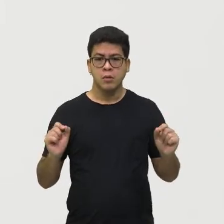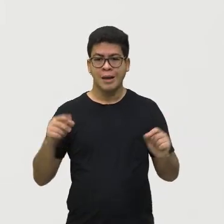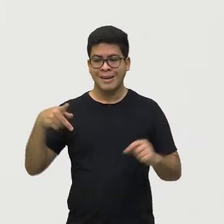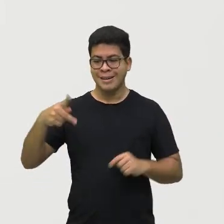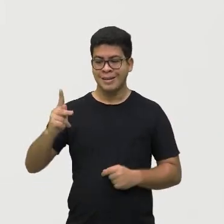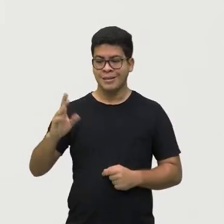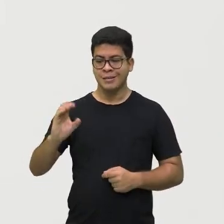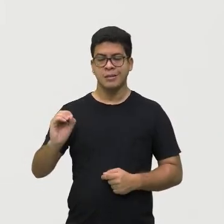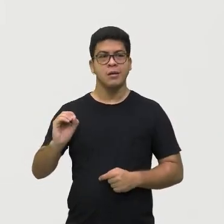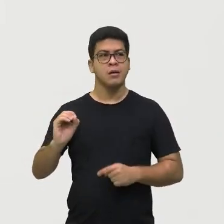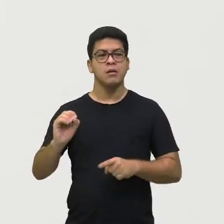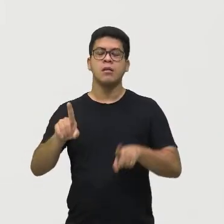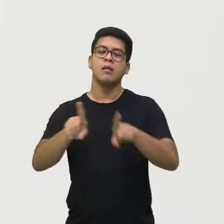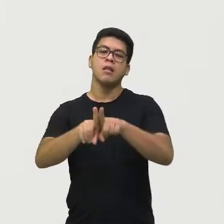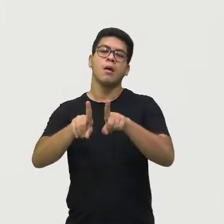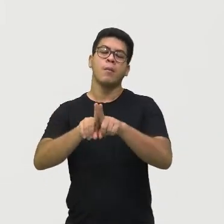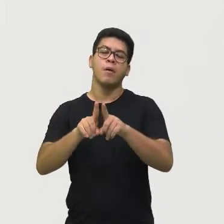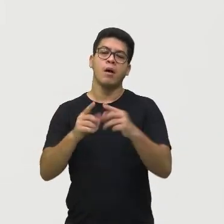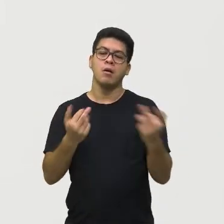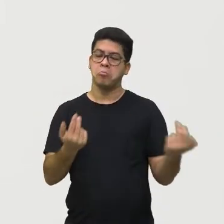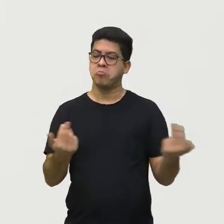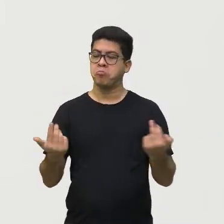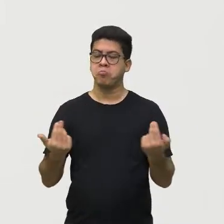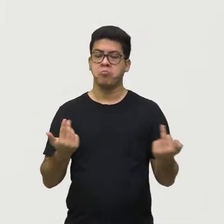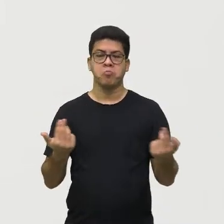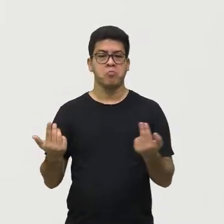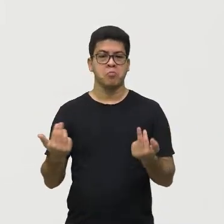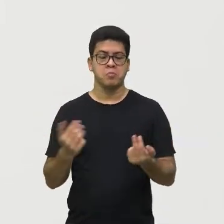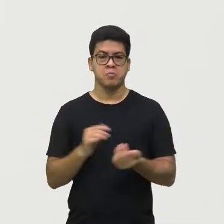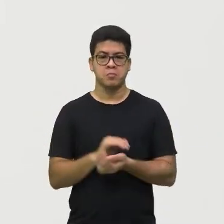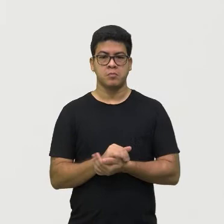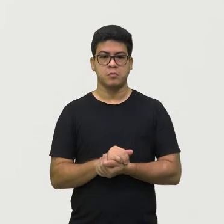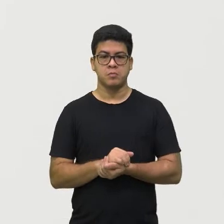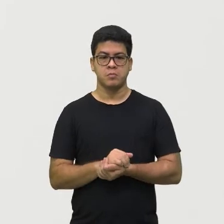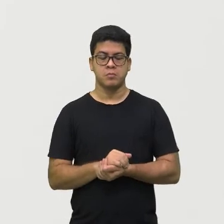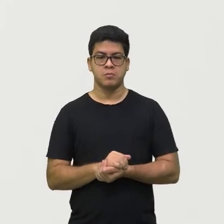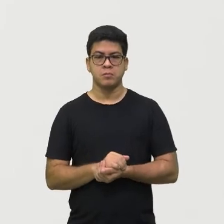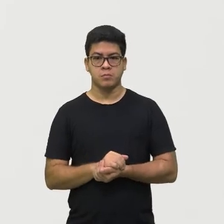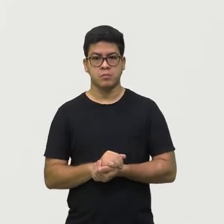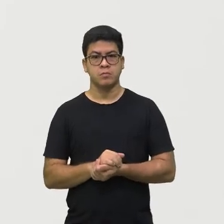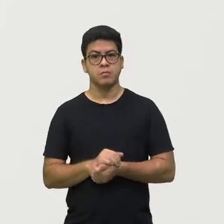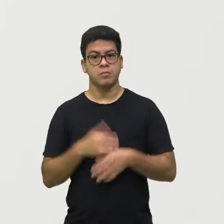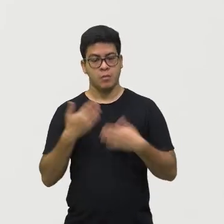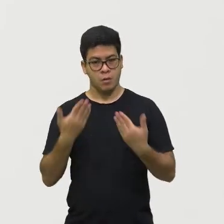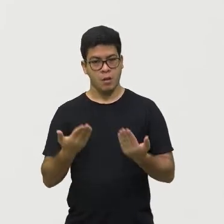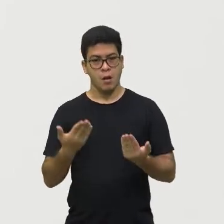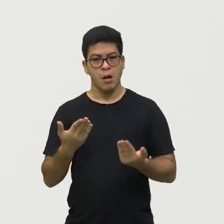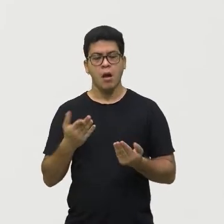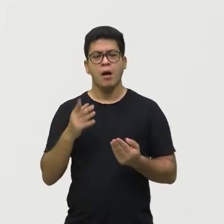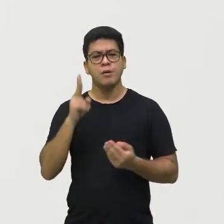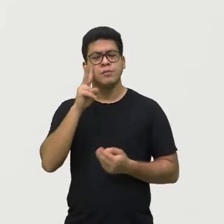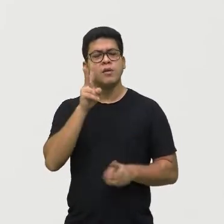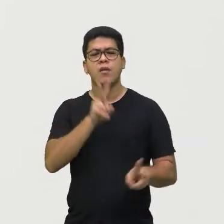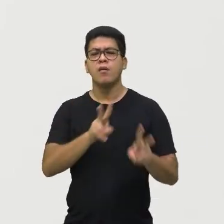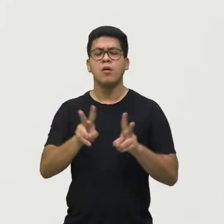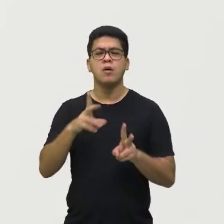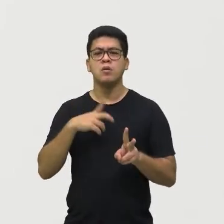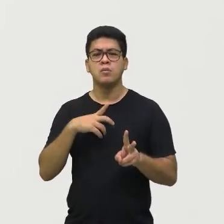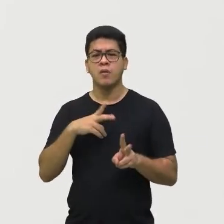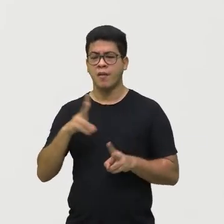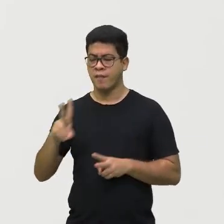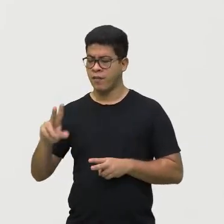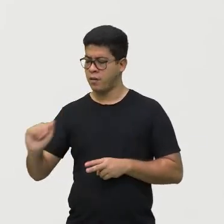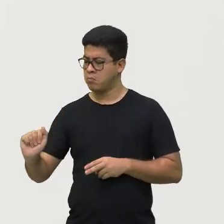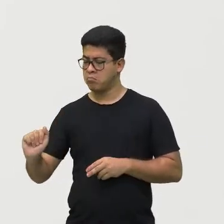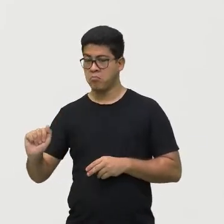mesmo, então, quando eu subtrair um do outro, já que um é positivo e outro é negativo, vai dar 0. E aí, veja só, VA